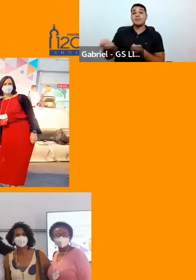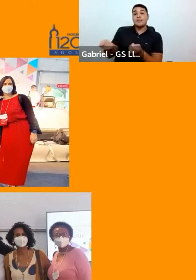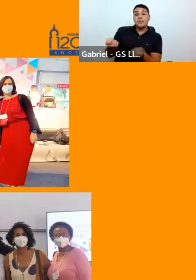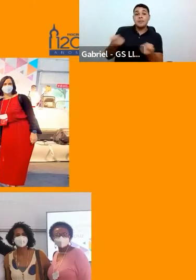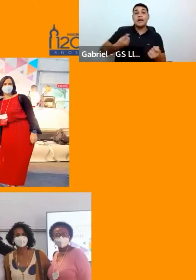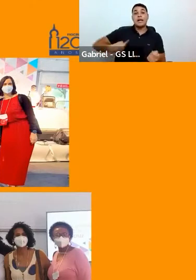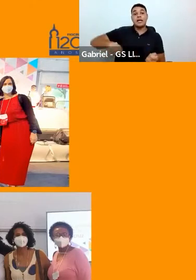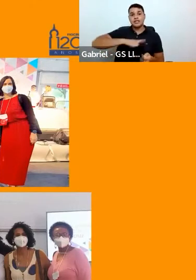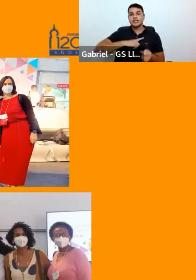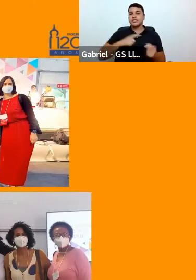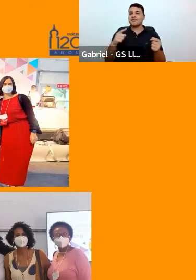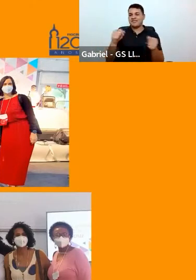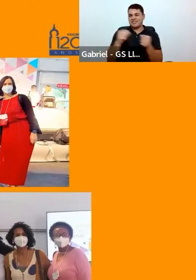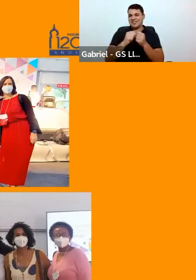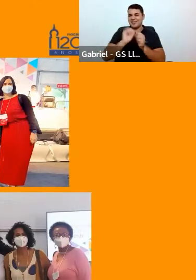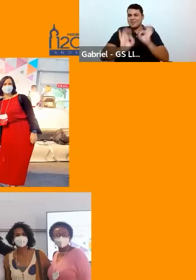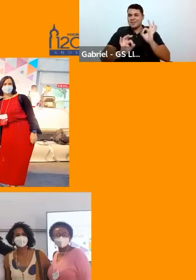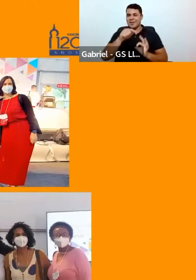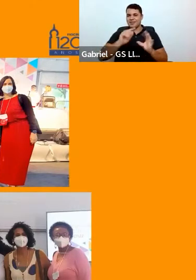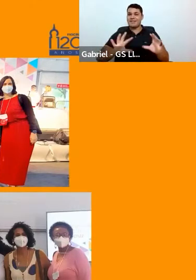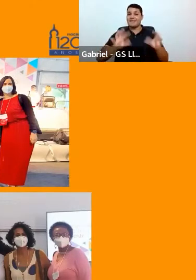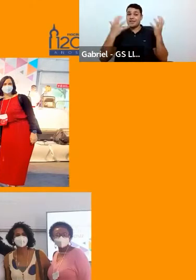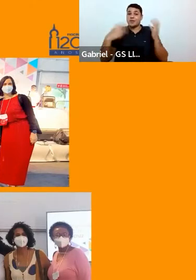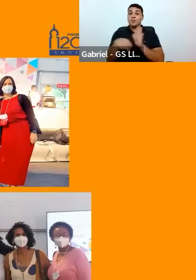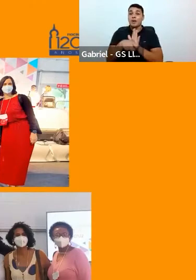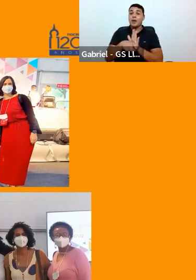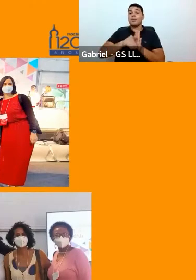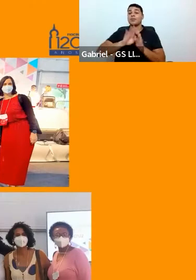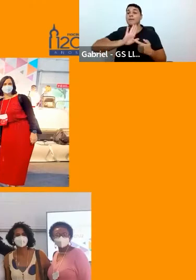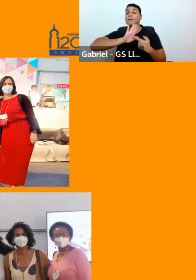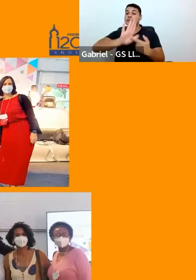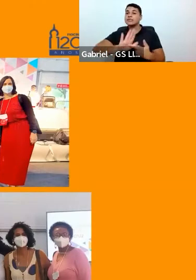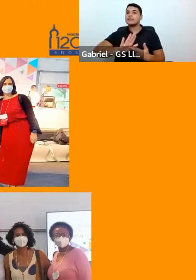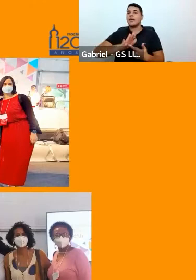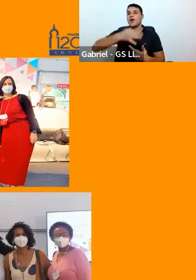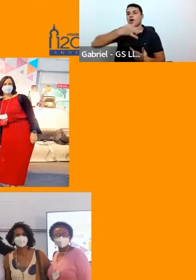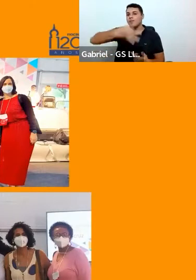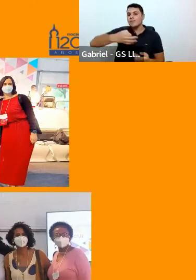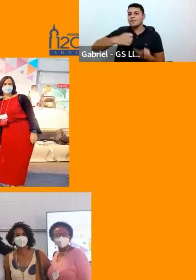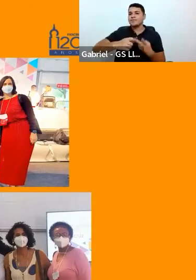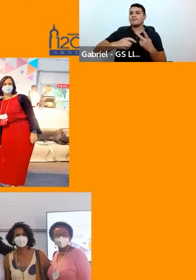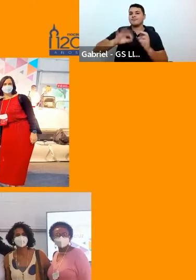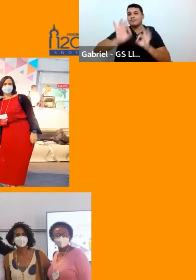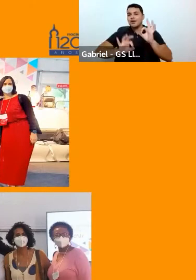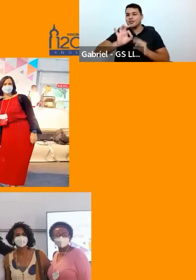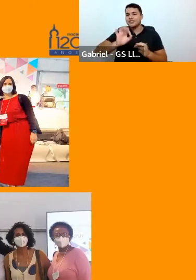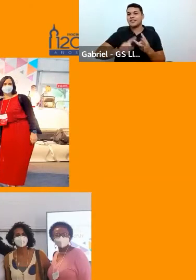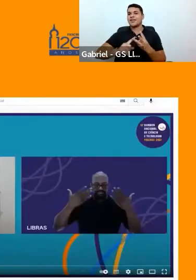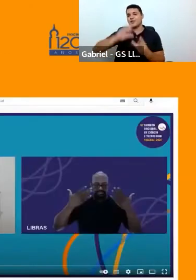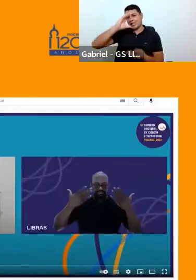defesa de diretrizes e teses voltadas para nossas pautas de gênero e raça.